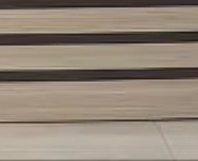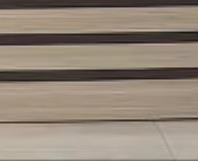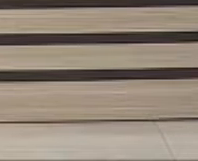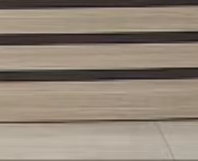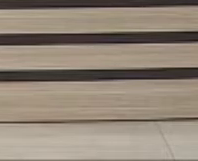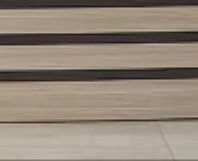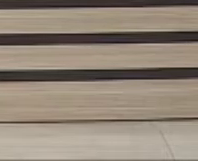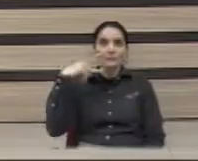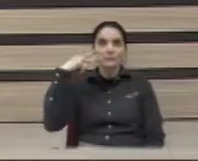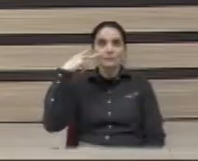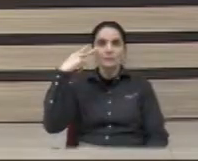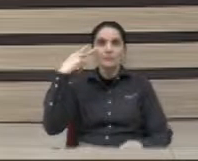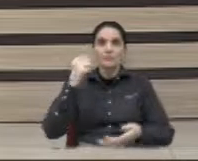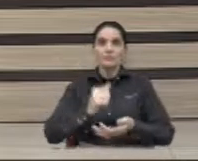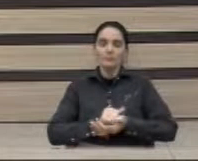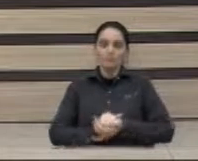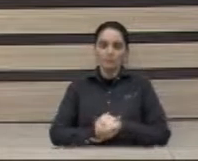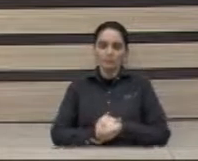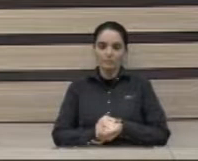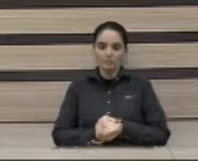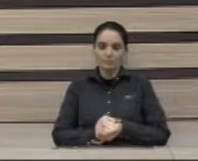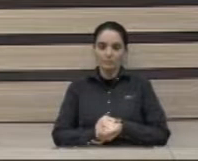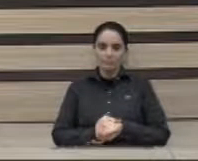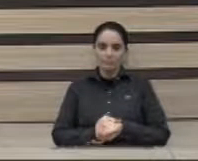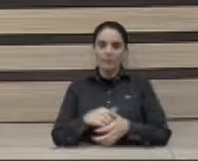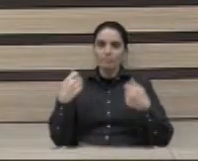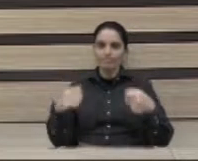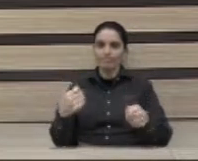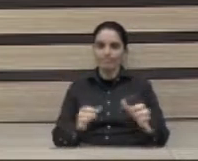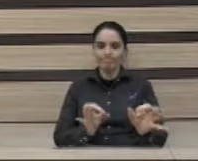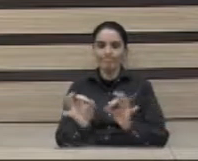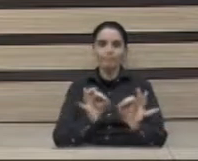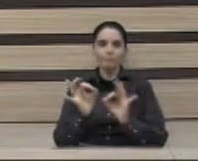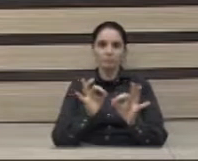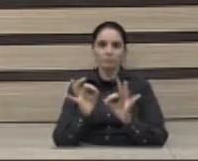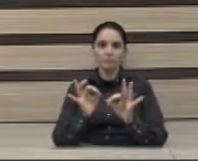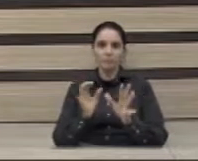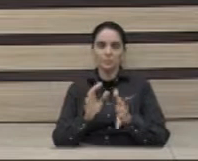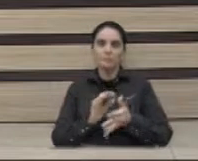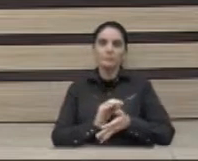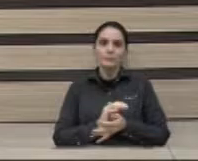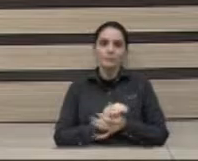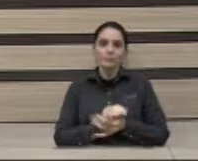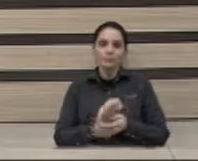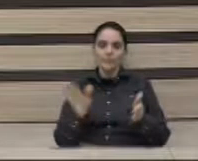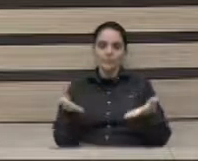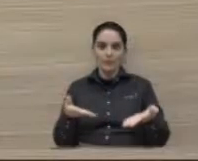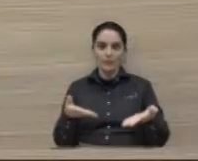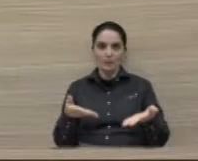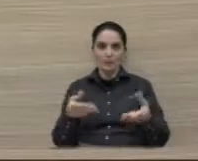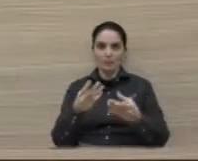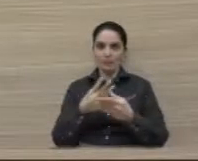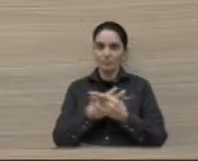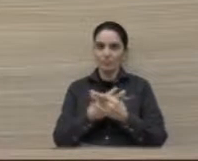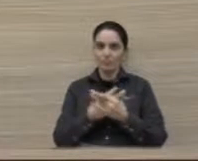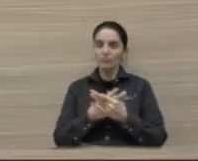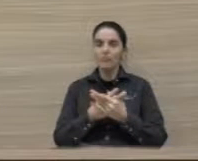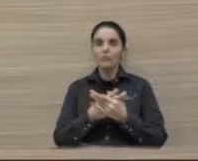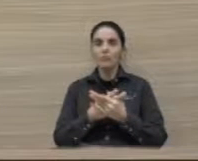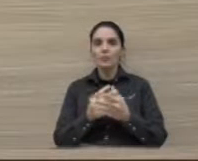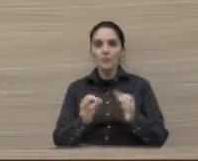Senhores vereadores, algumas adequações que nós estamos fazendo aqui na Câmara Municipal. E